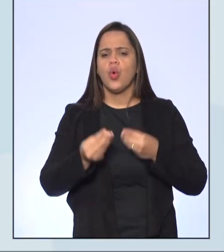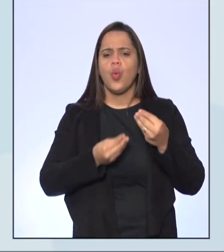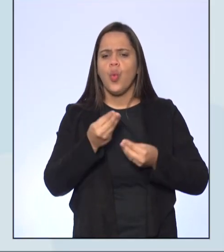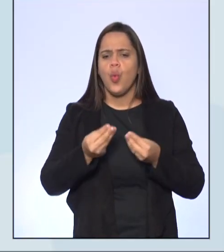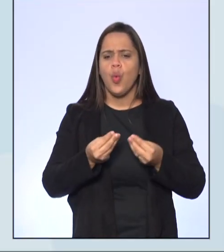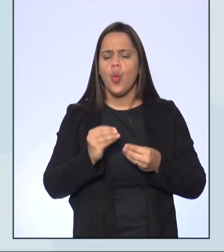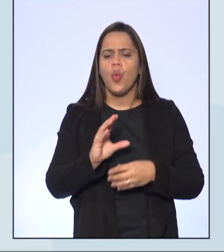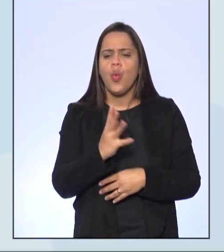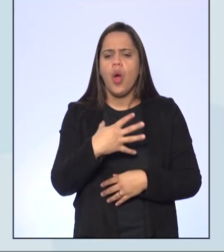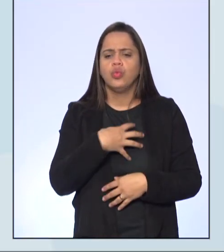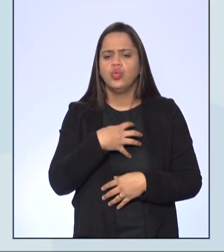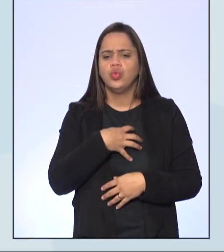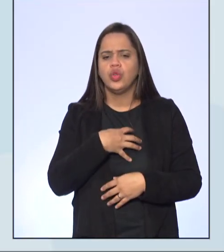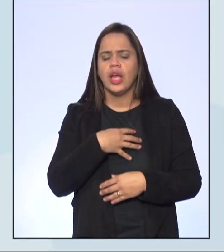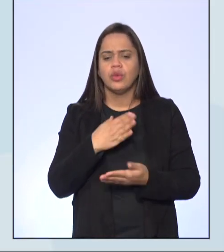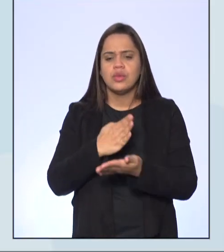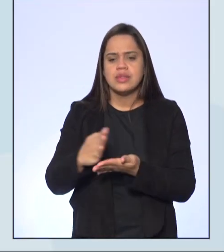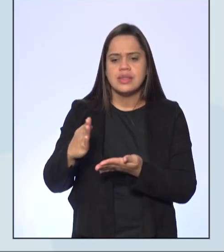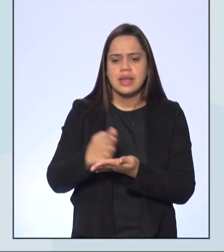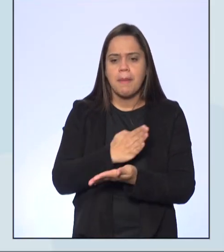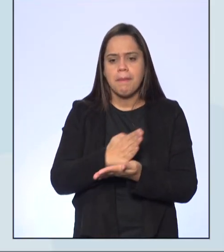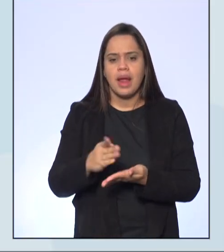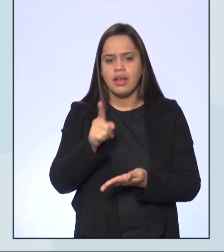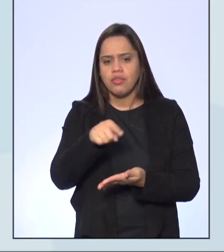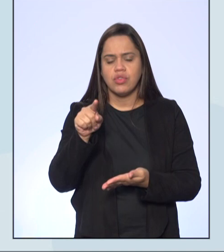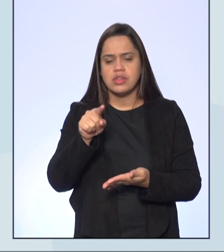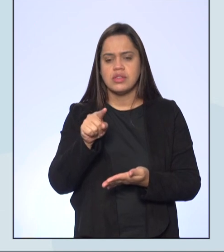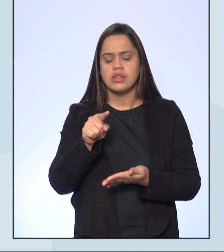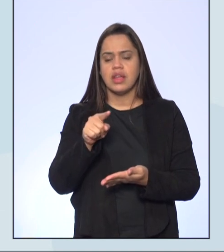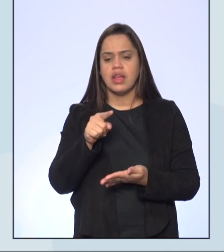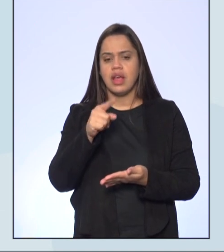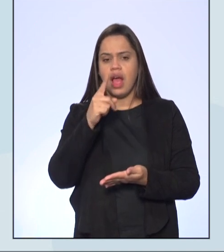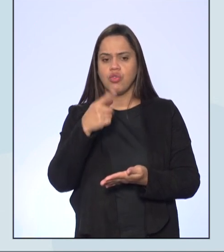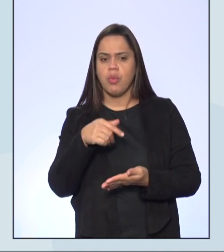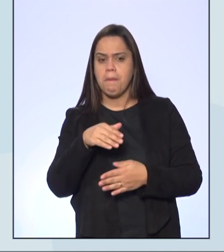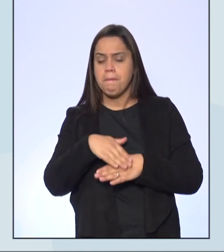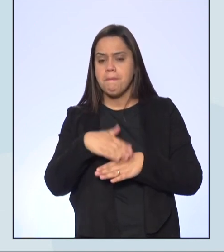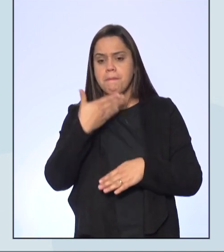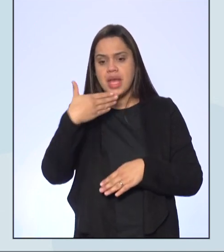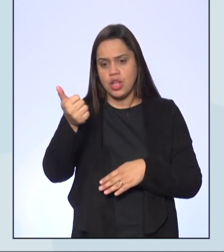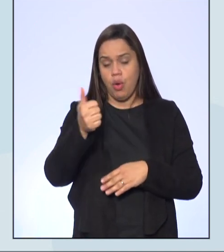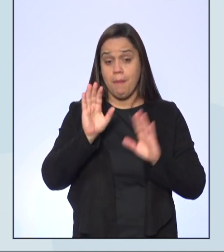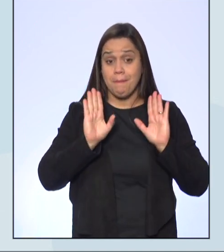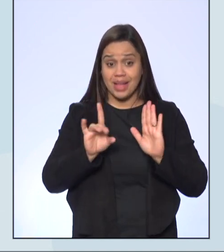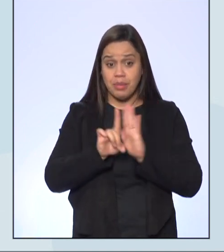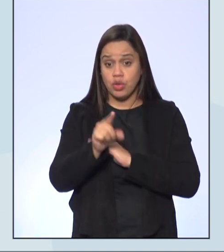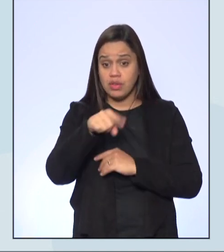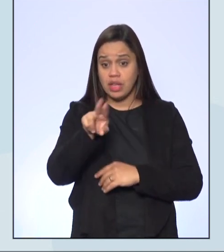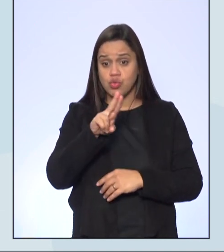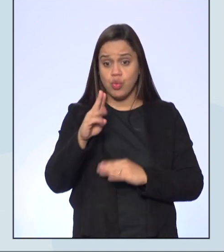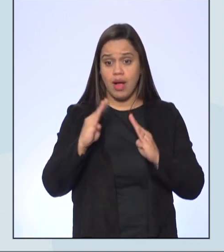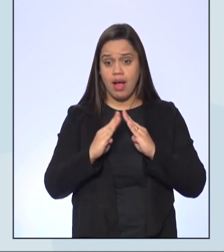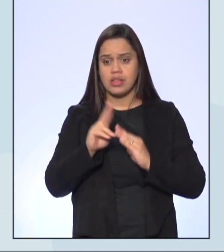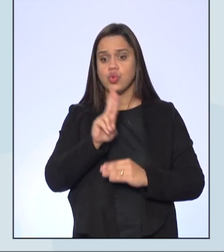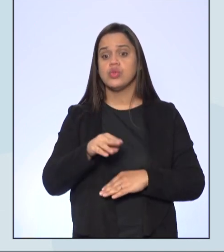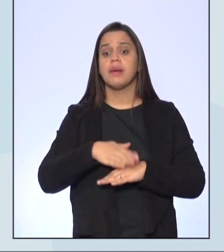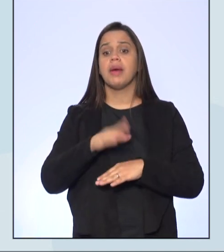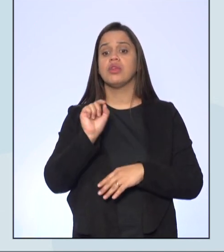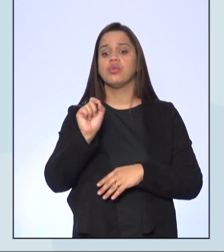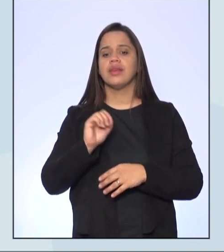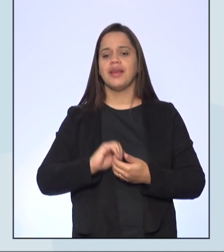mais adequado, mas no sentido de qual é o que você mais utiliza na sua casa? Uns 2 minutos novamente para a gente